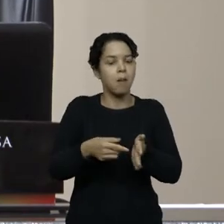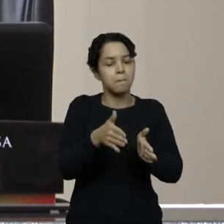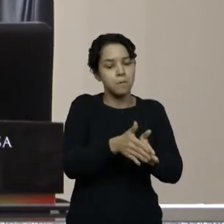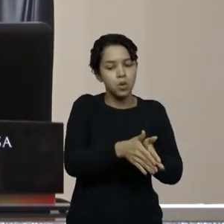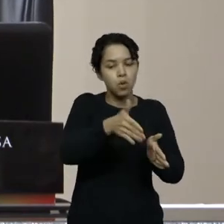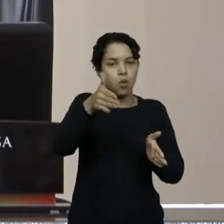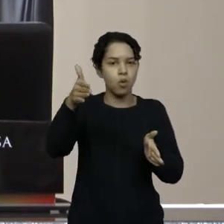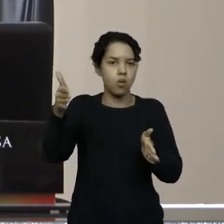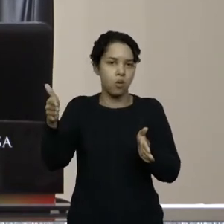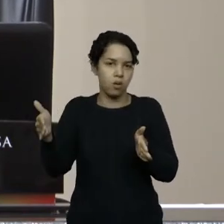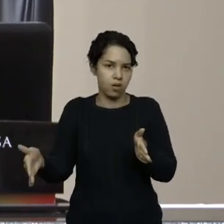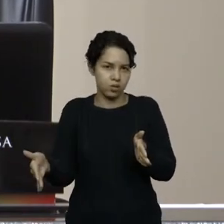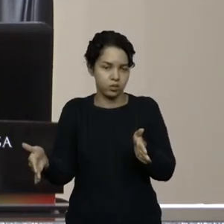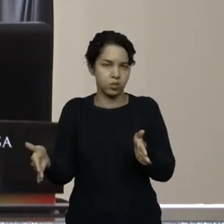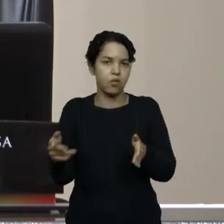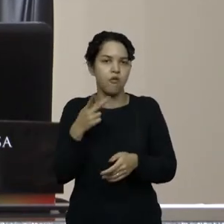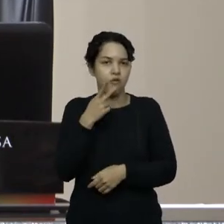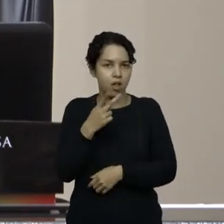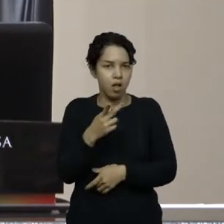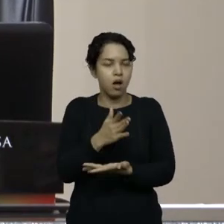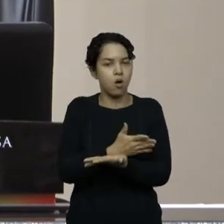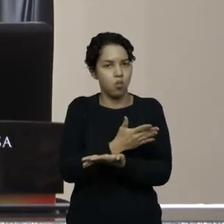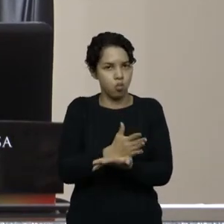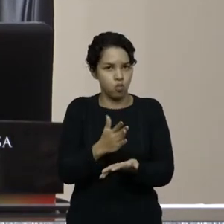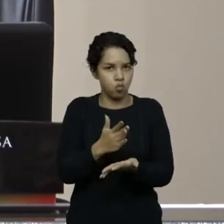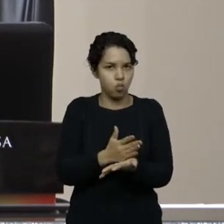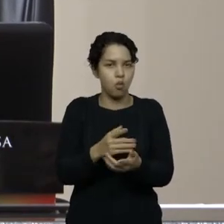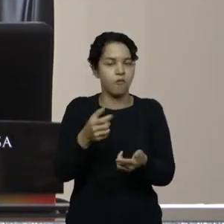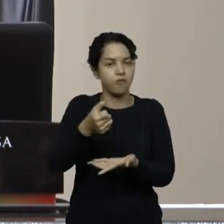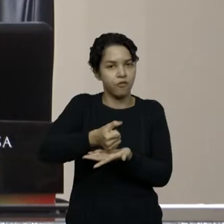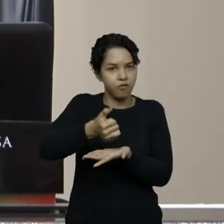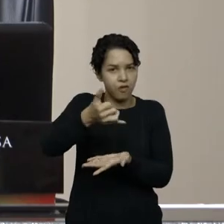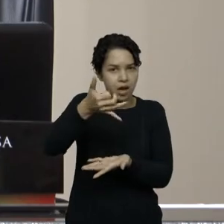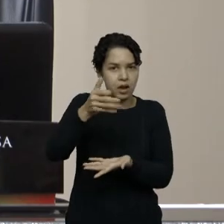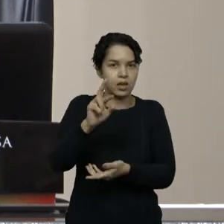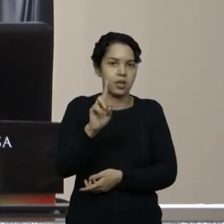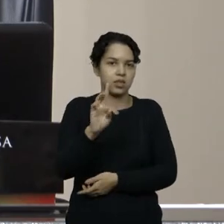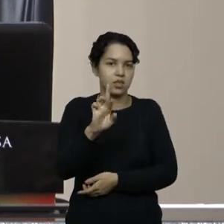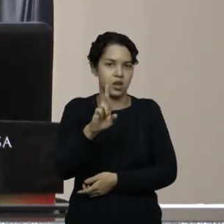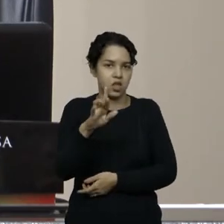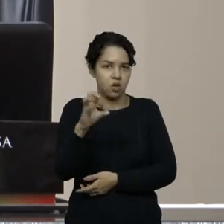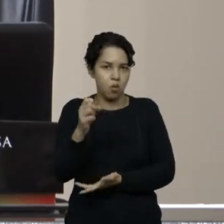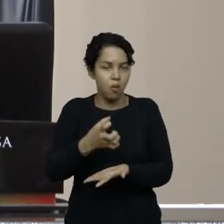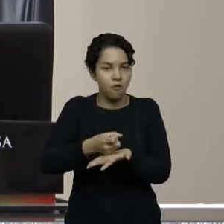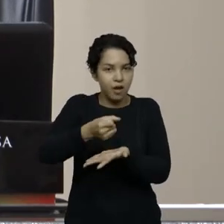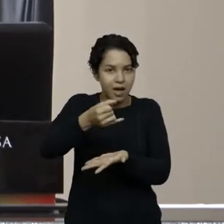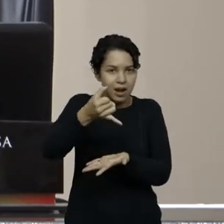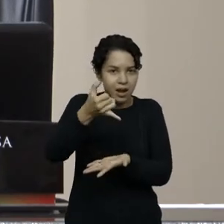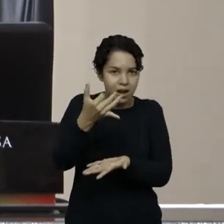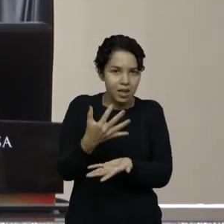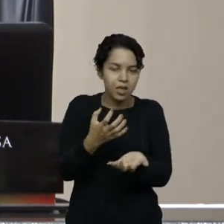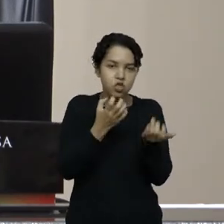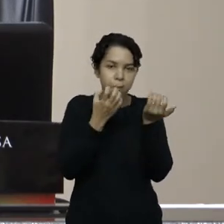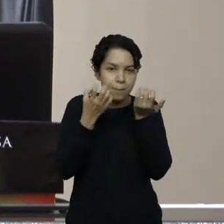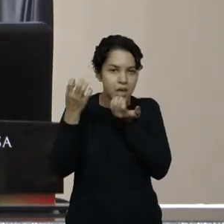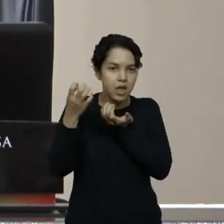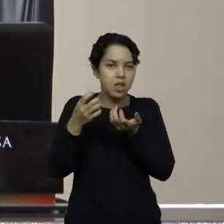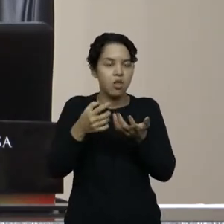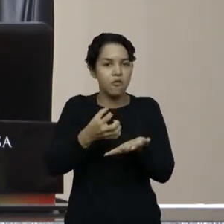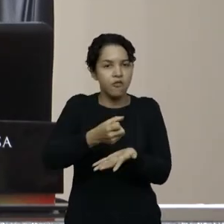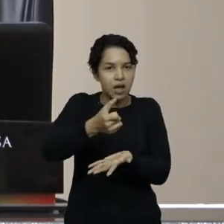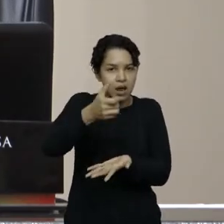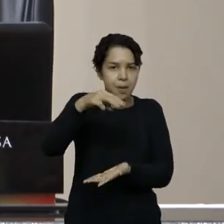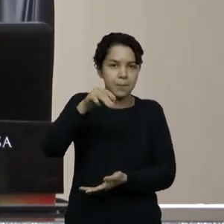e vou citar alguns farinha de trigo farinha de milho farinha de